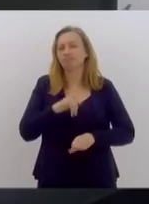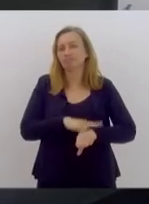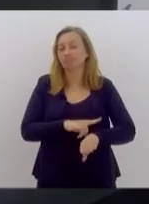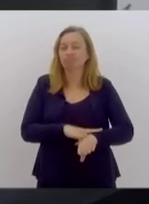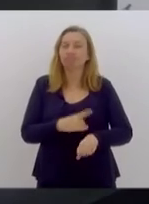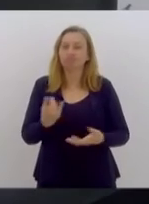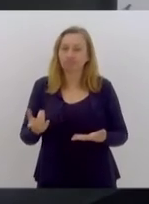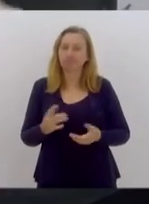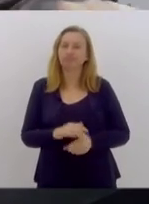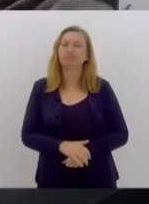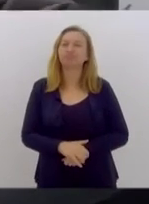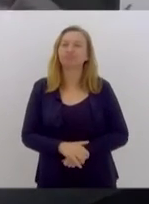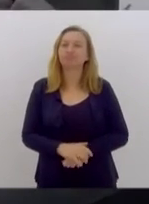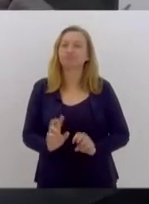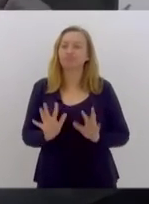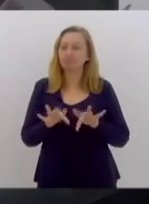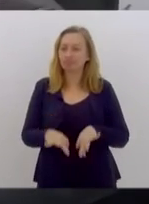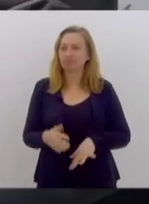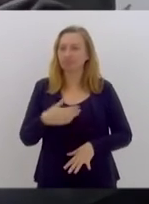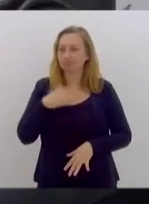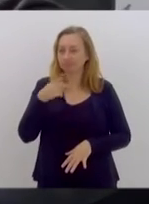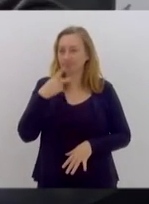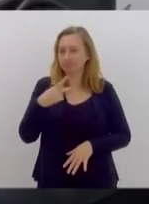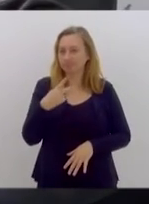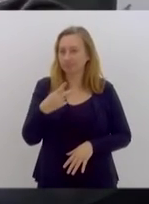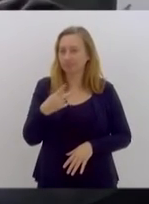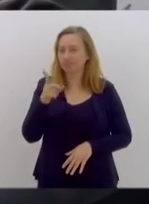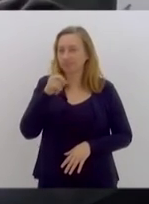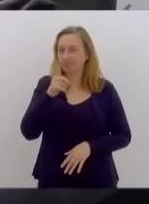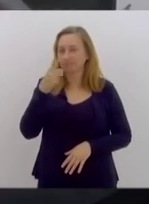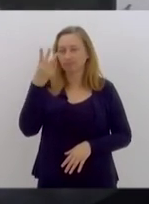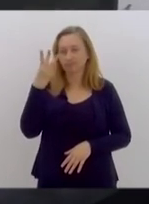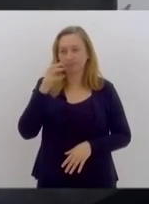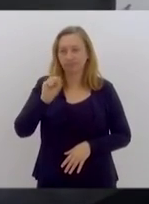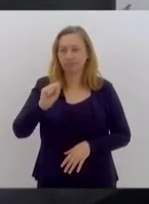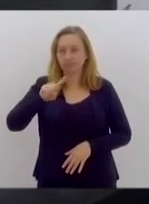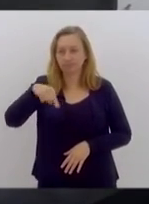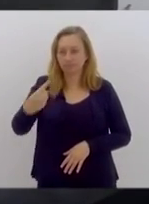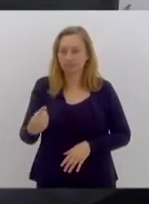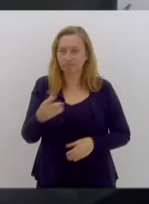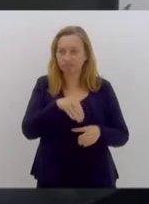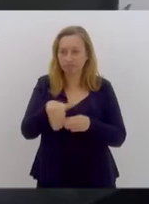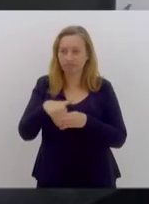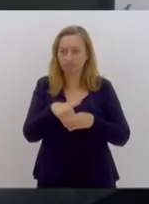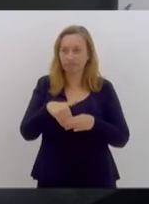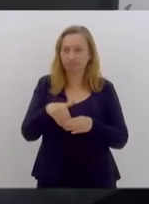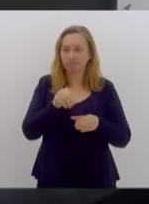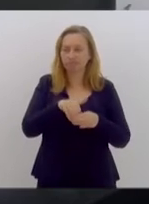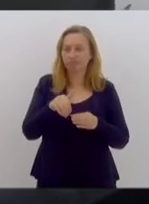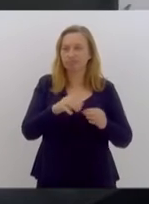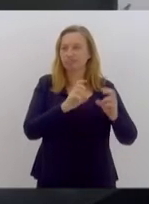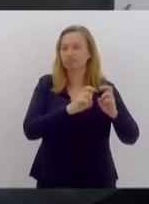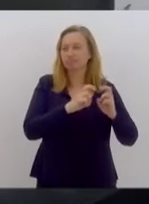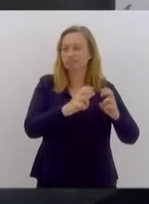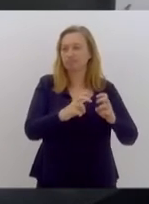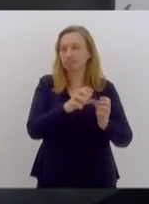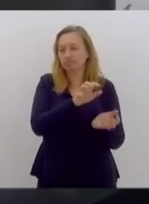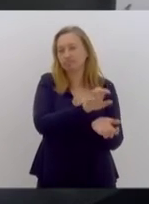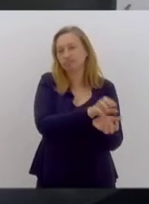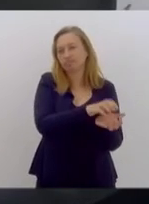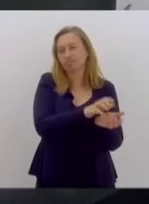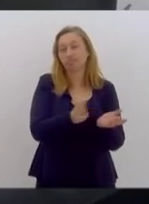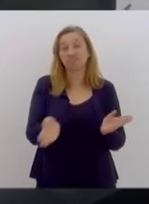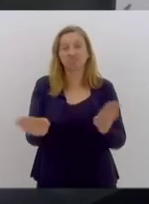emblemático e para encerrar minhas considerações três dias depois das eleições a estação de trem de Santa Cruz não é isso Ficou